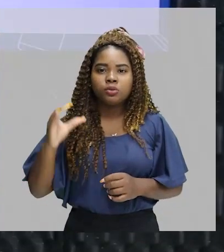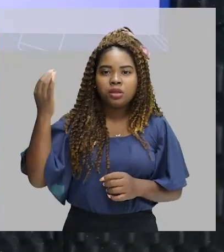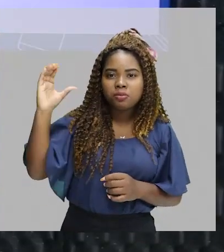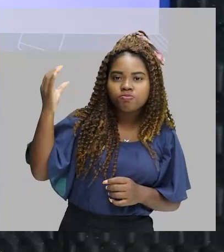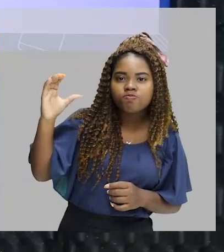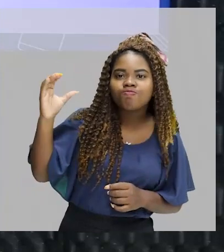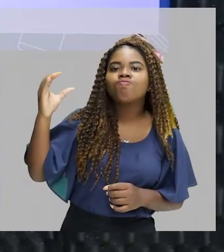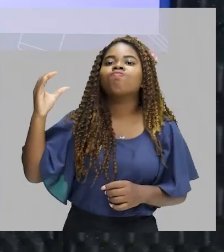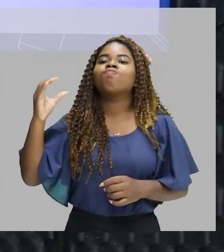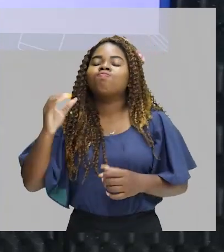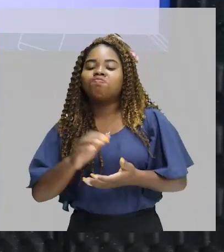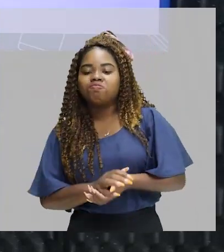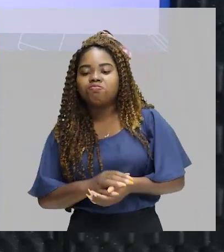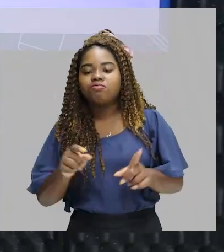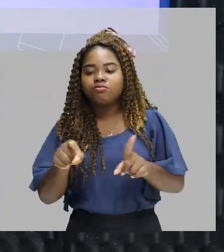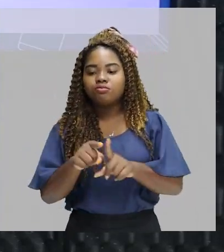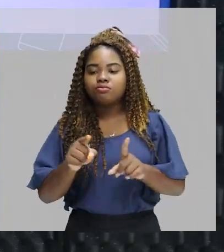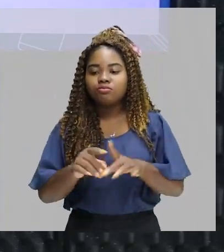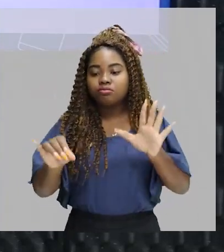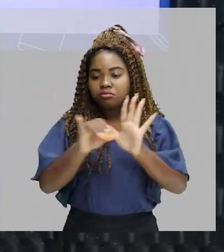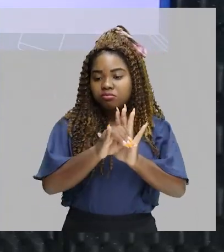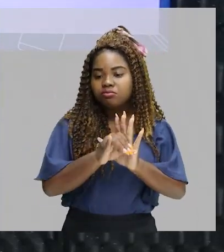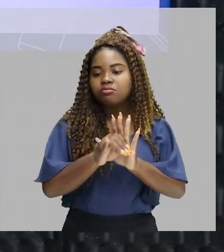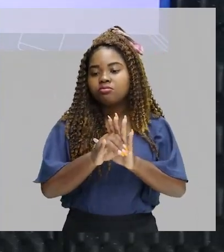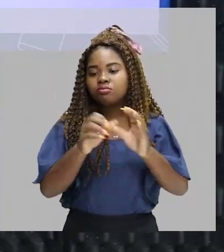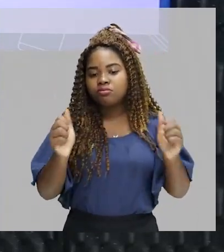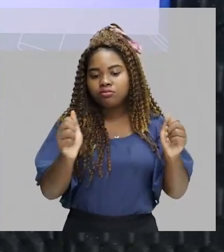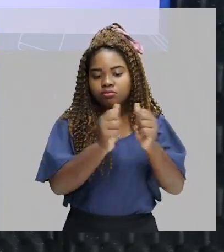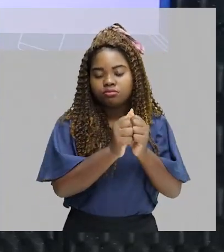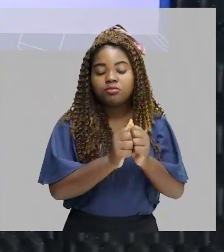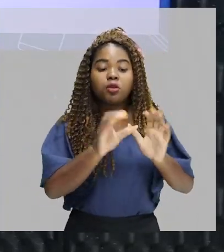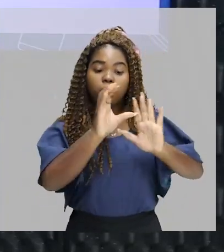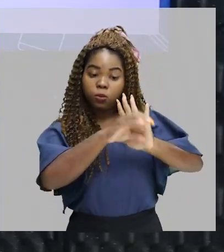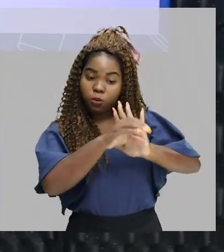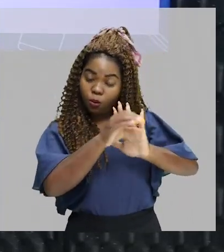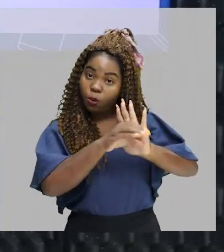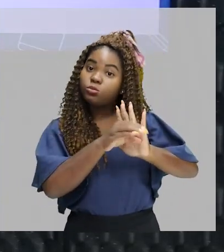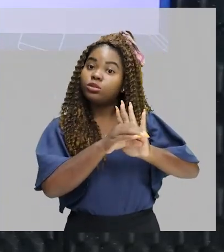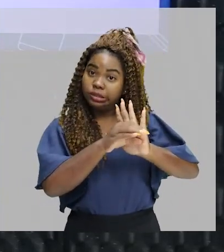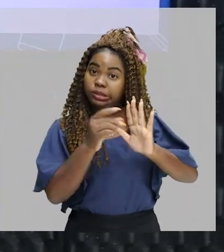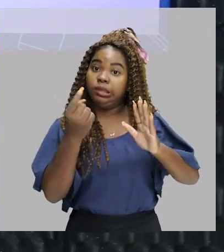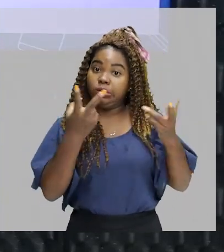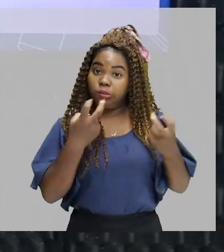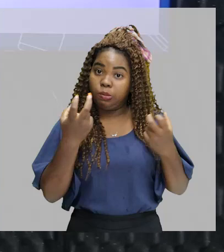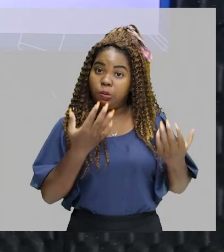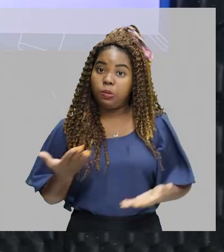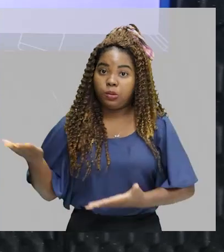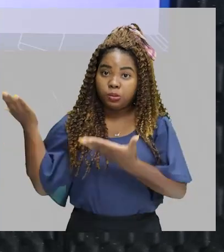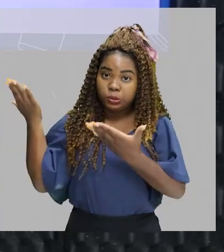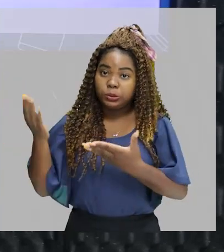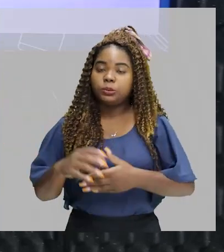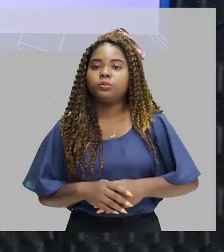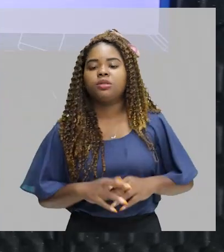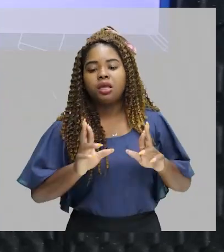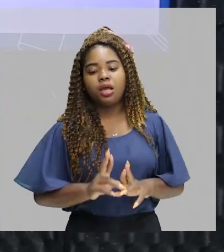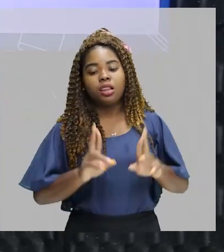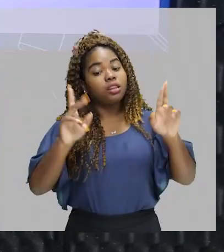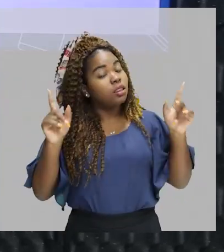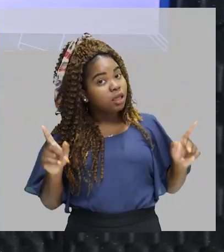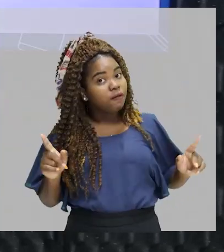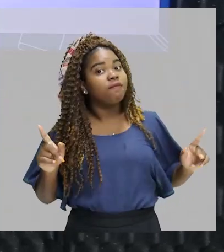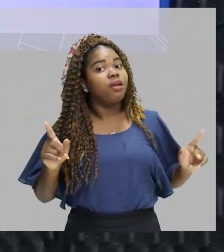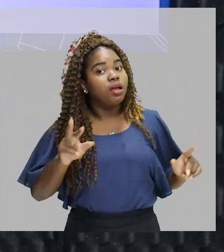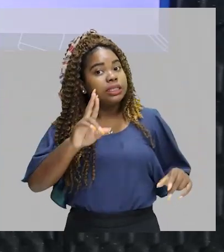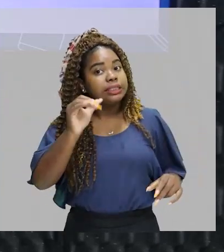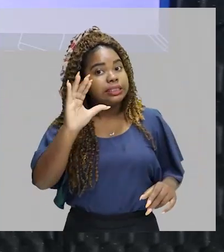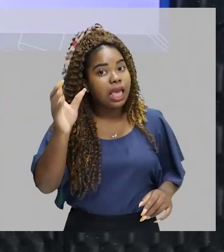daquela identidade coletiva. O conceito de etnia, como você já pôde perceber, é distinto, é diferente do conceito